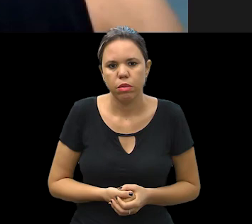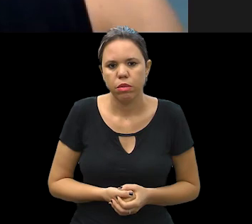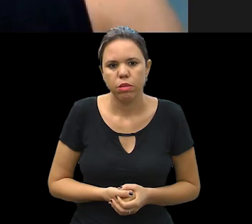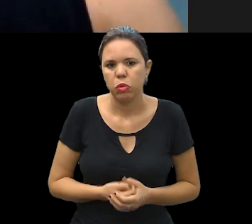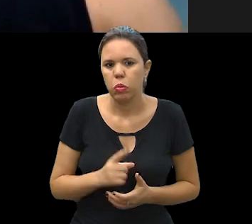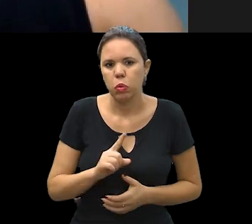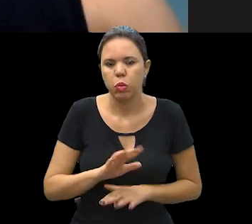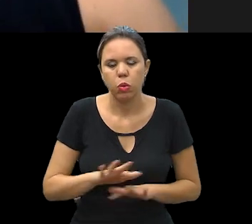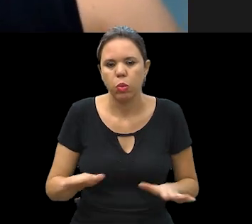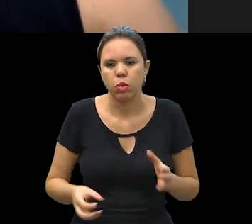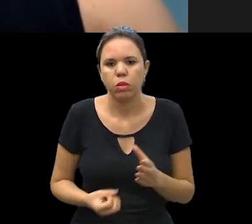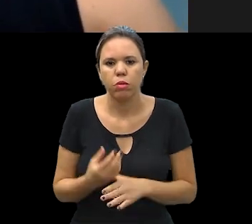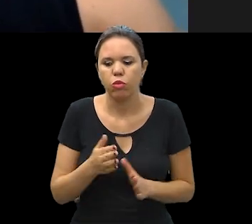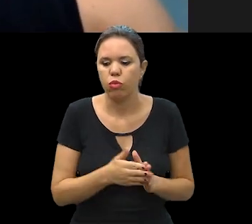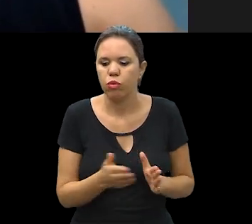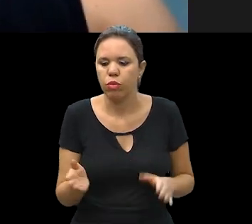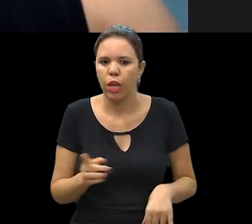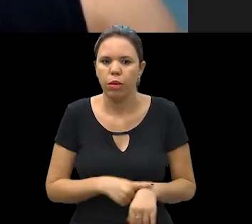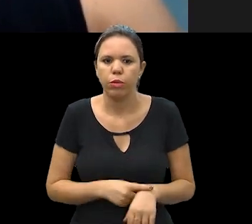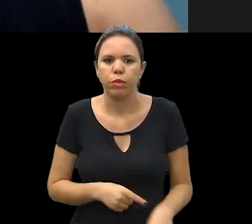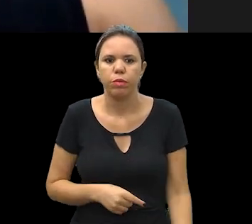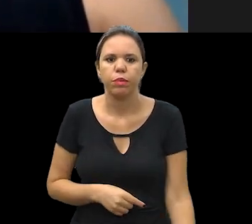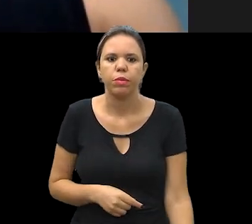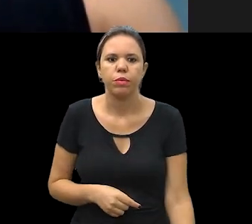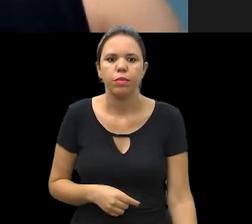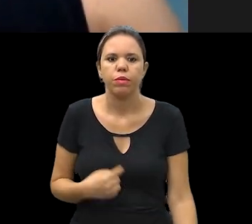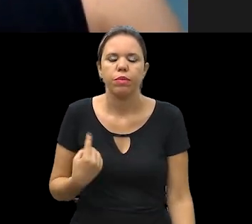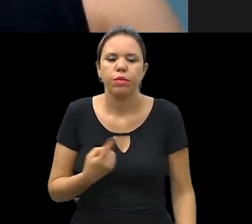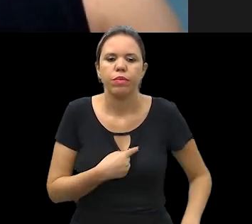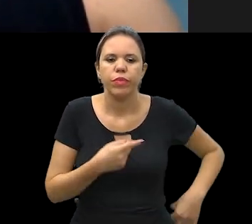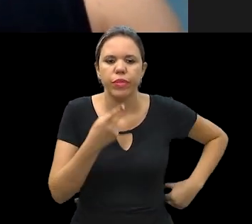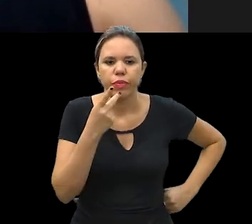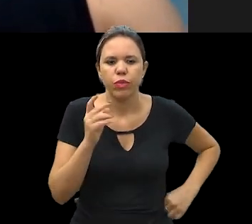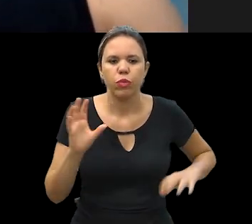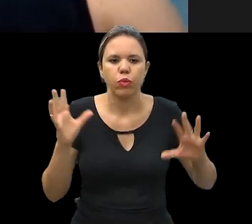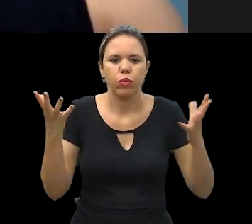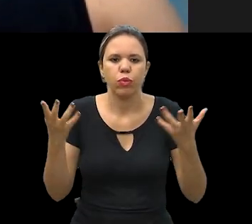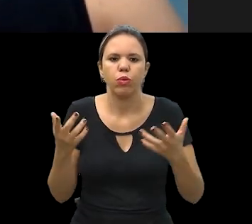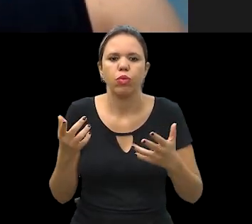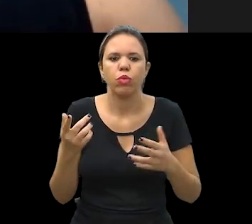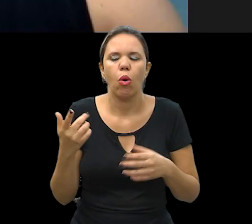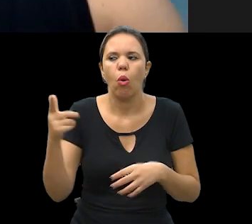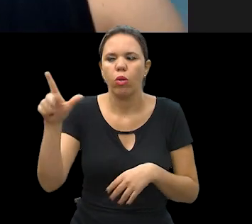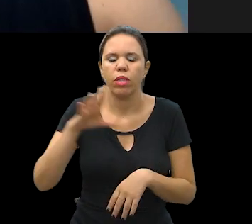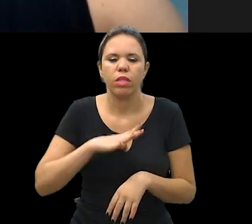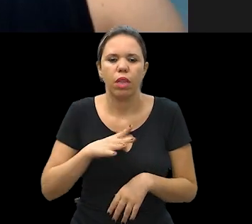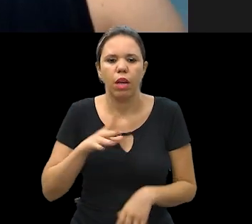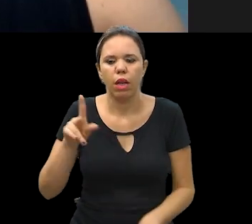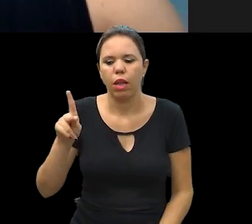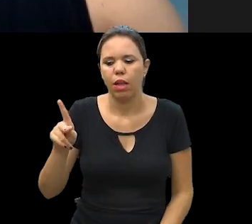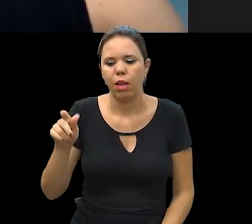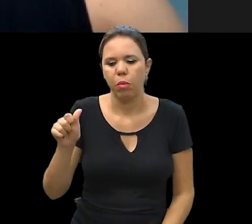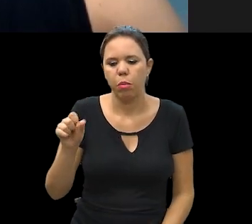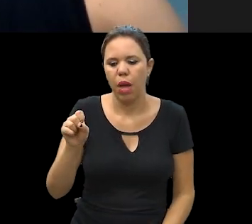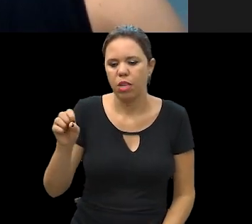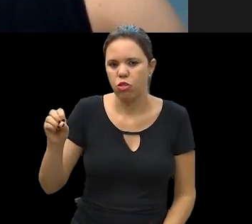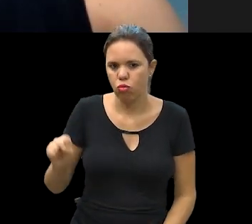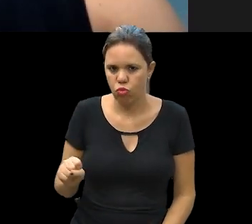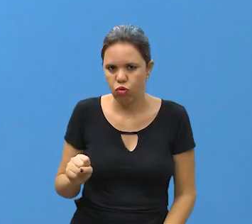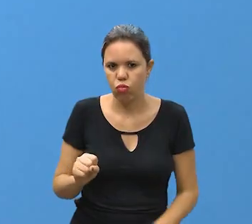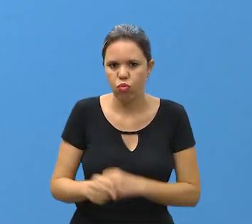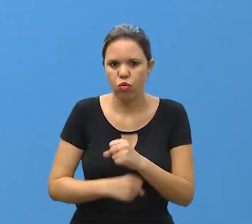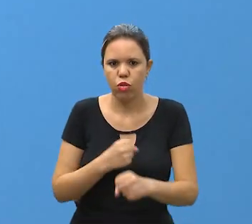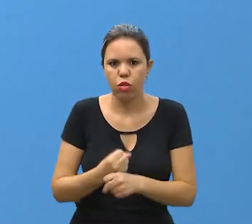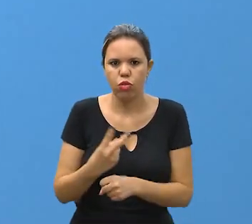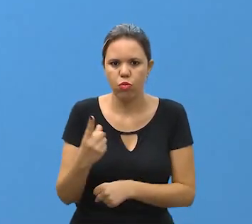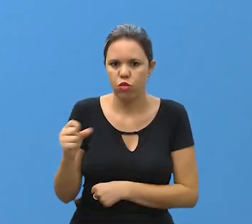Isso acabou não acontecendo por um tempo. E aí a gente tocou num evento em Passos, acho que foi em 2018, se eu não me